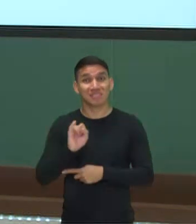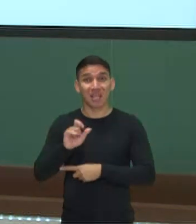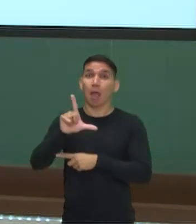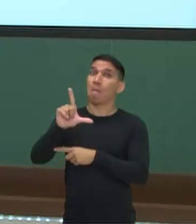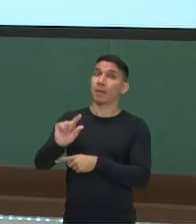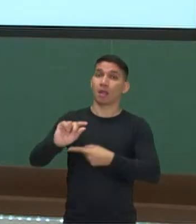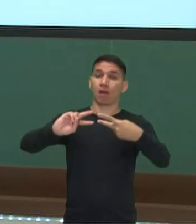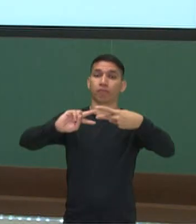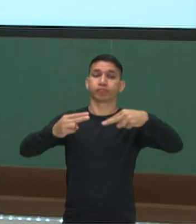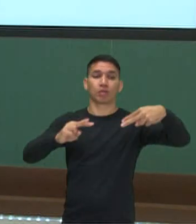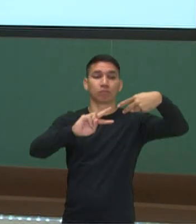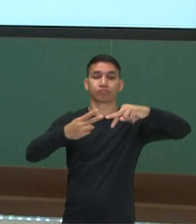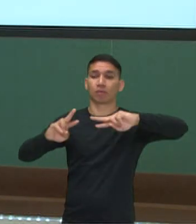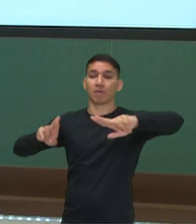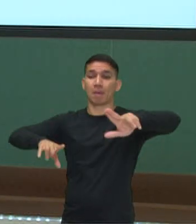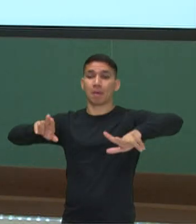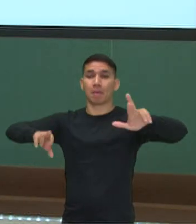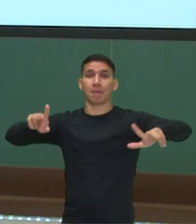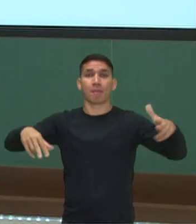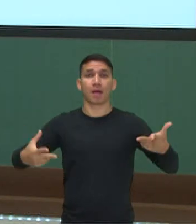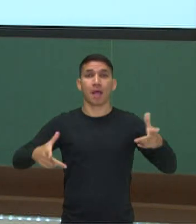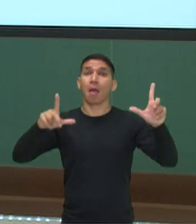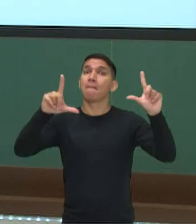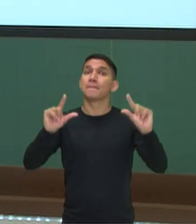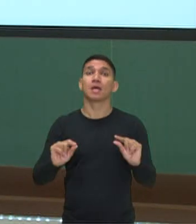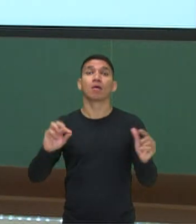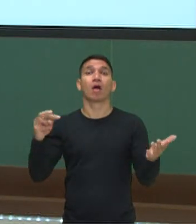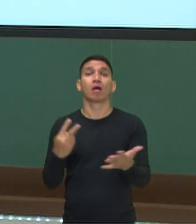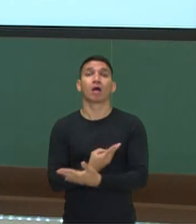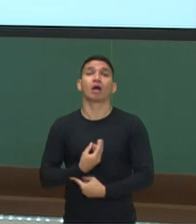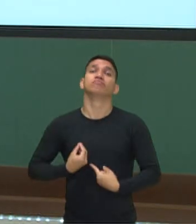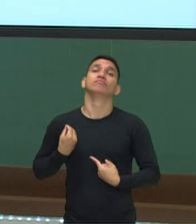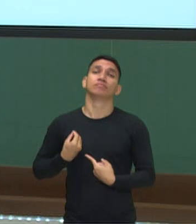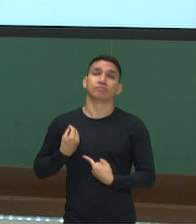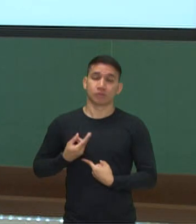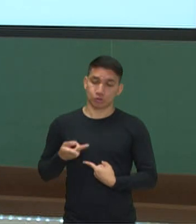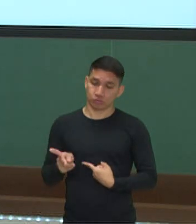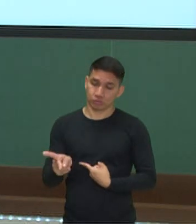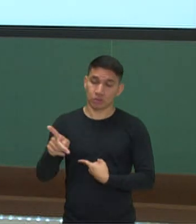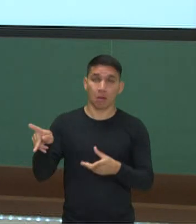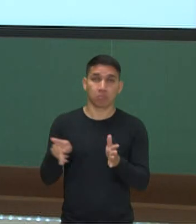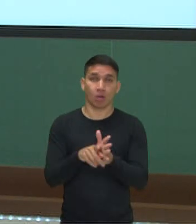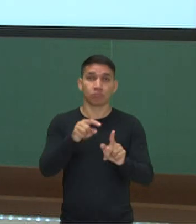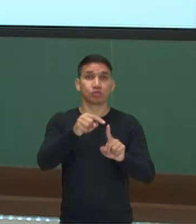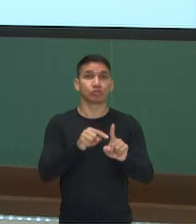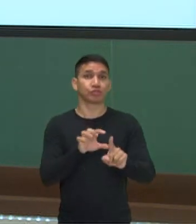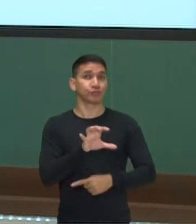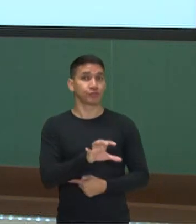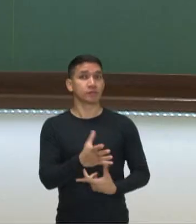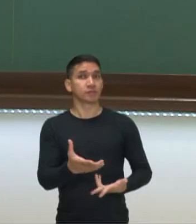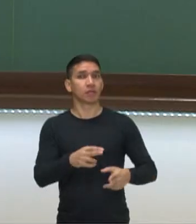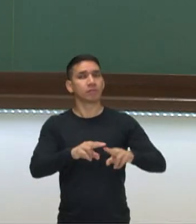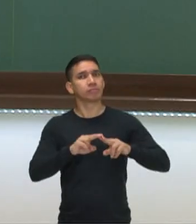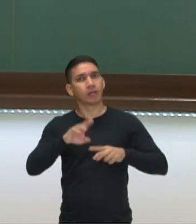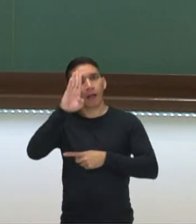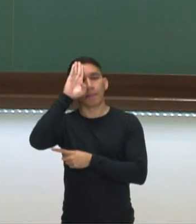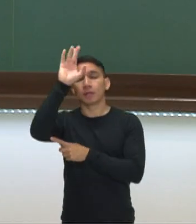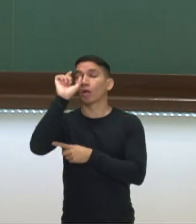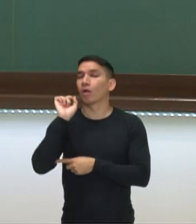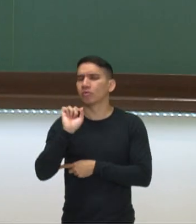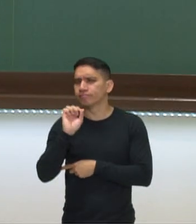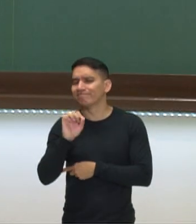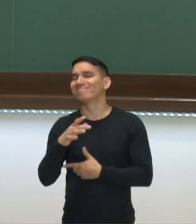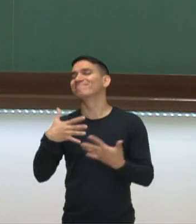variabilidade genética, menores as chances de sobrevivência daquela espécie. Então, o principal